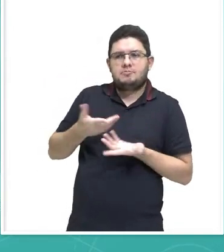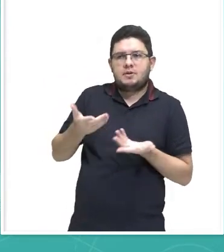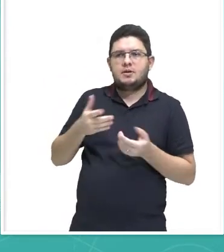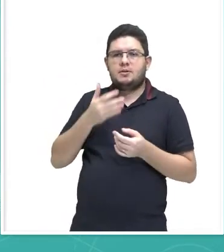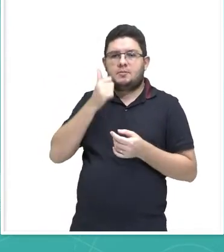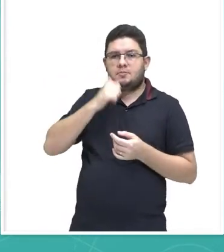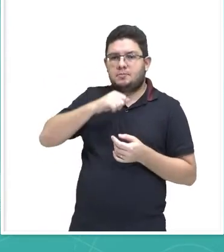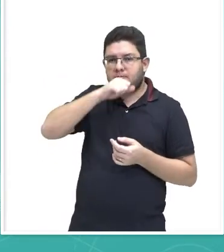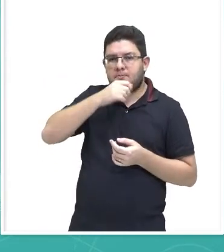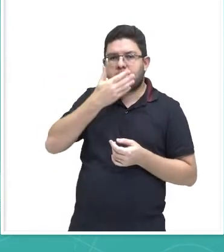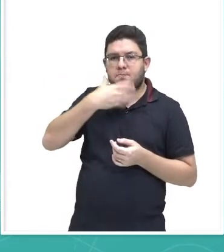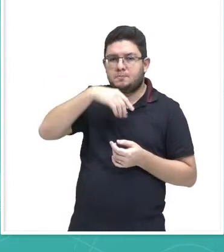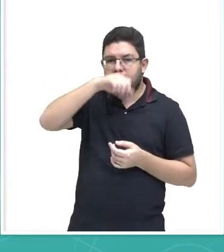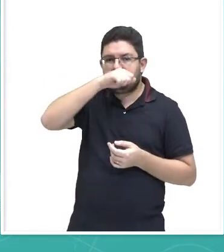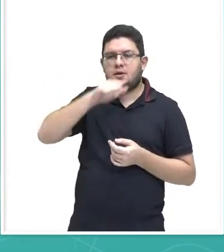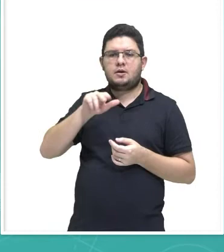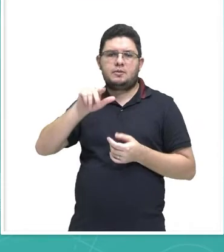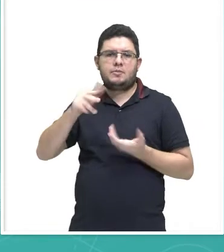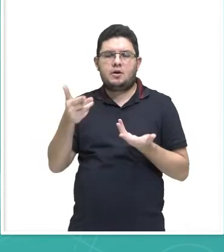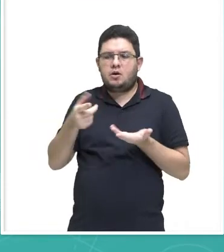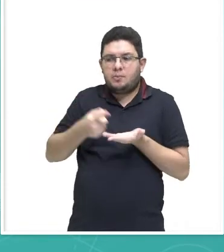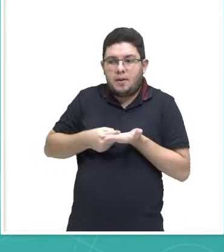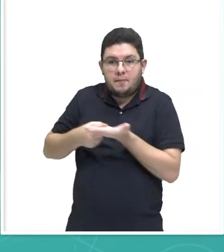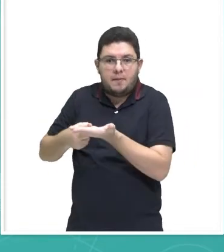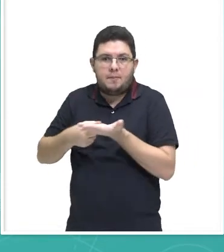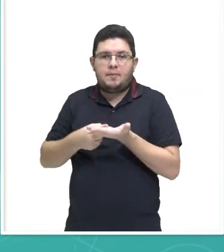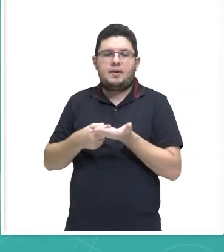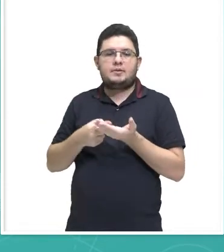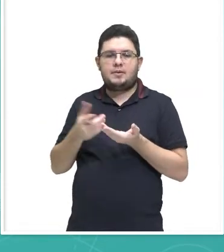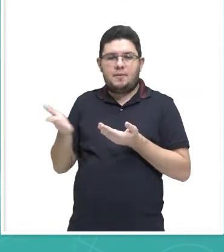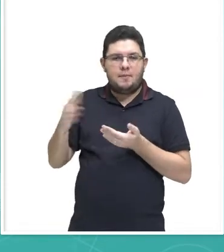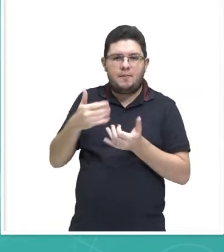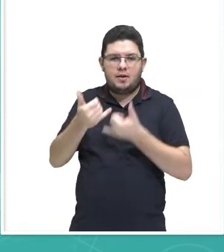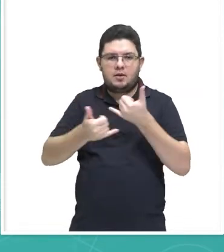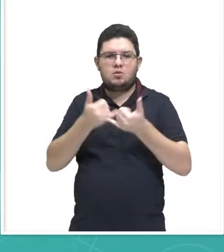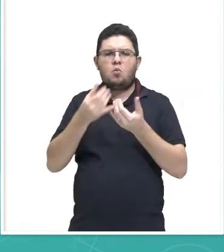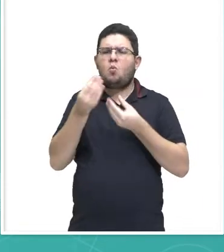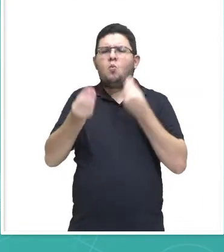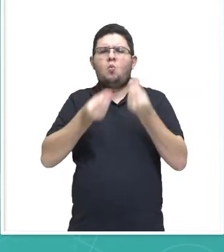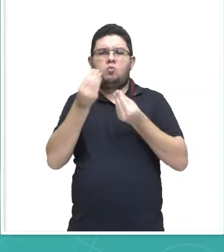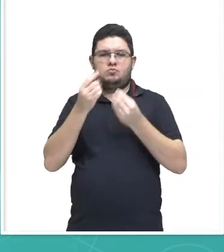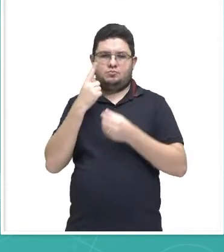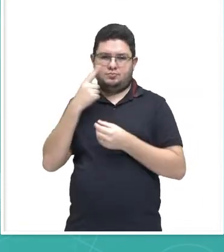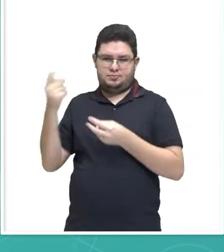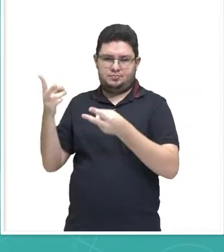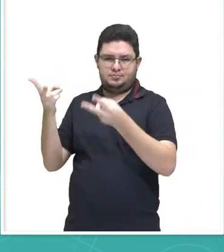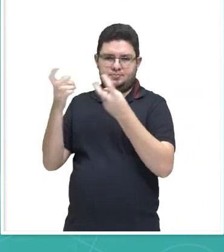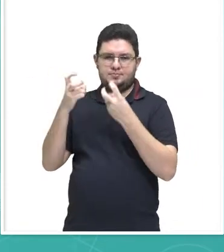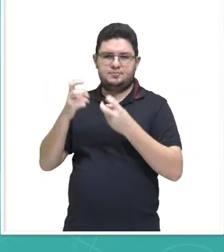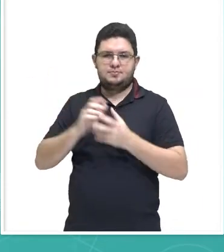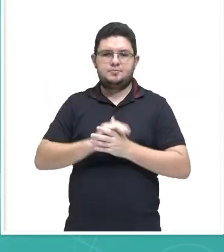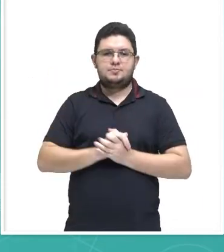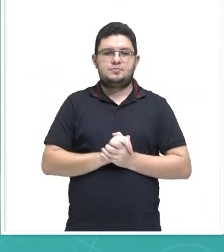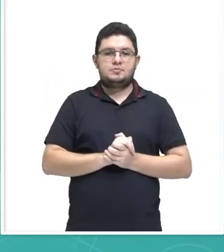nosso irmão, para brincar com a gente. Observa aí como é que se joga. Vamos lá? Então, olha só.